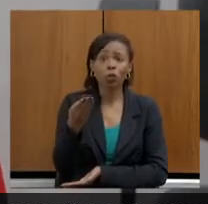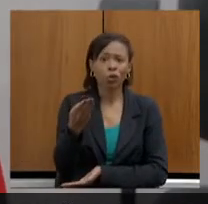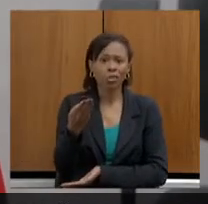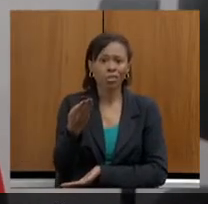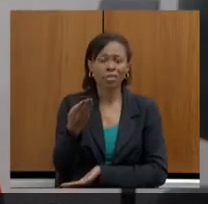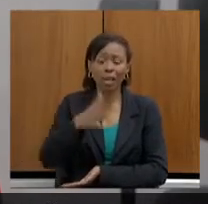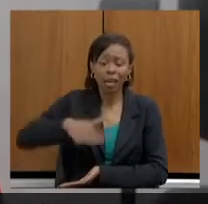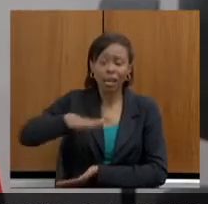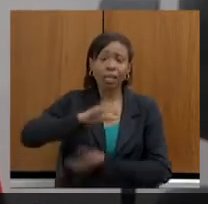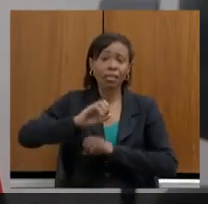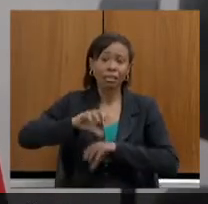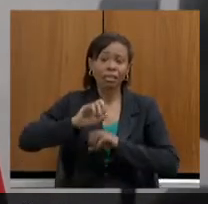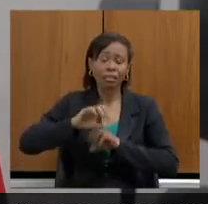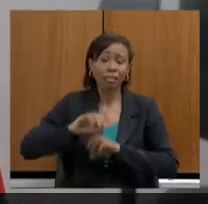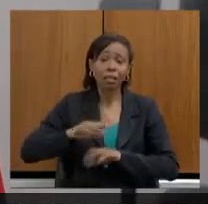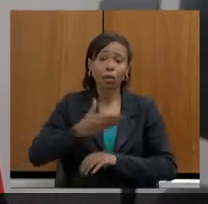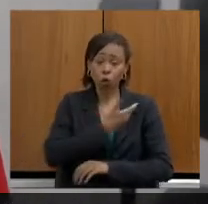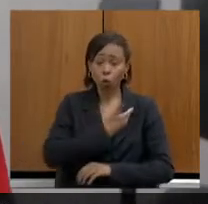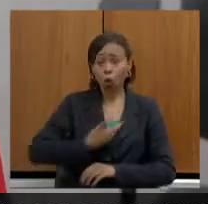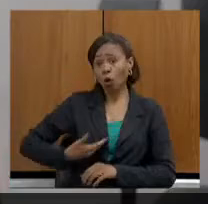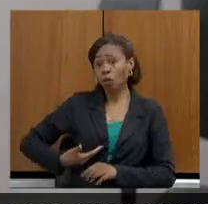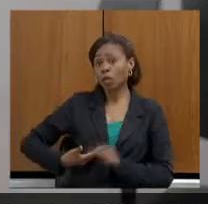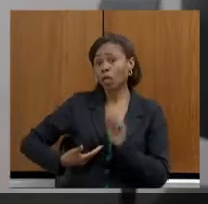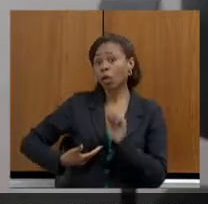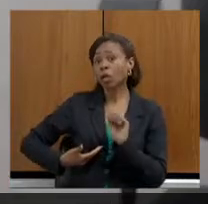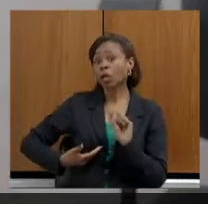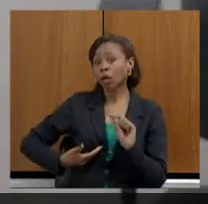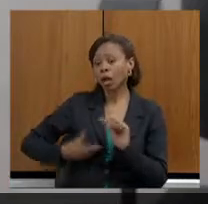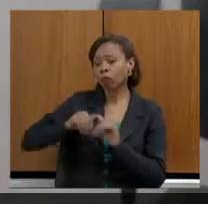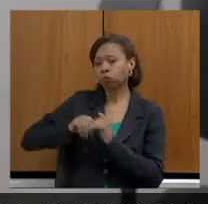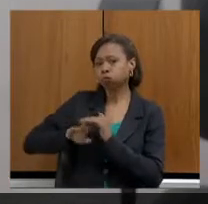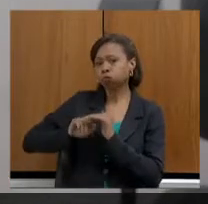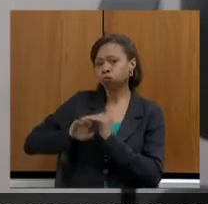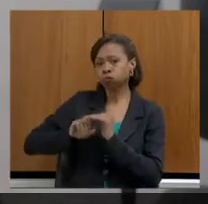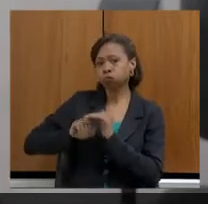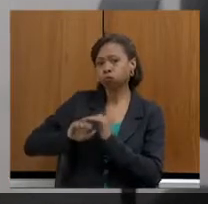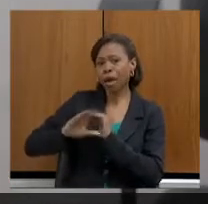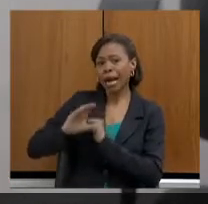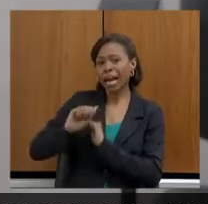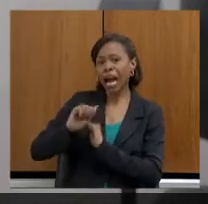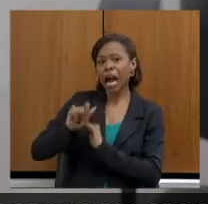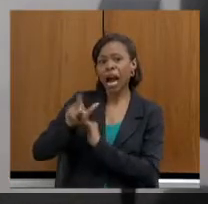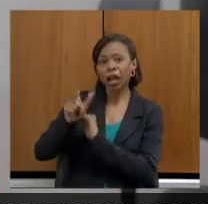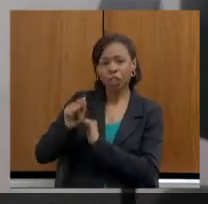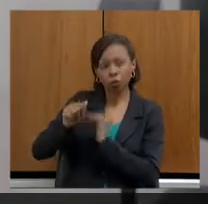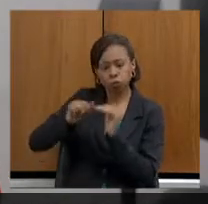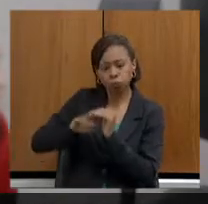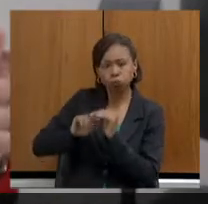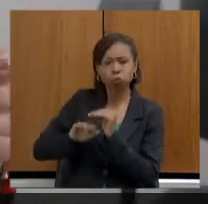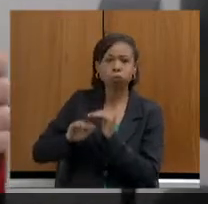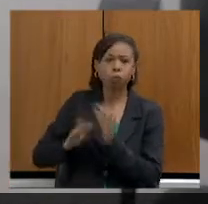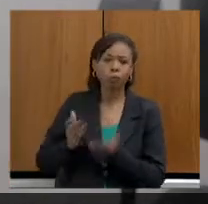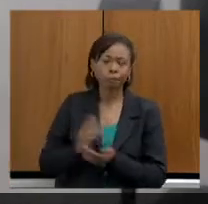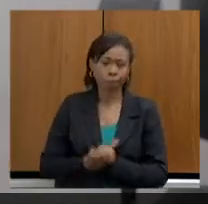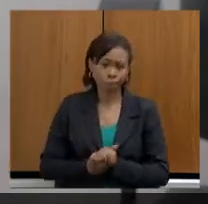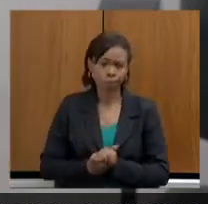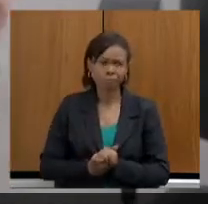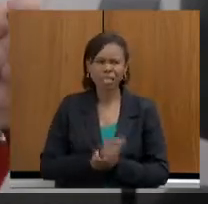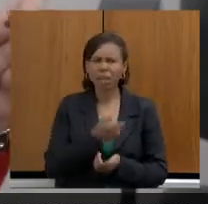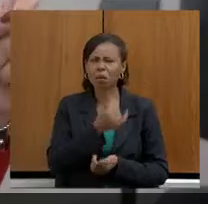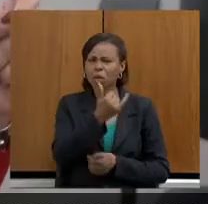educação que o Governo está fazendo caixa alguém me mandou aqui eu vou fazer uma exceção para